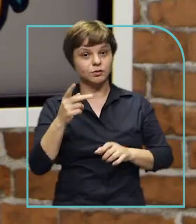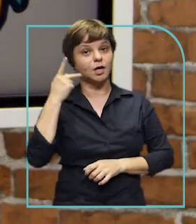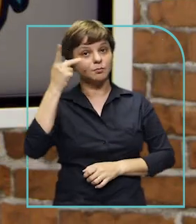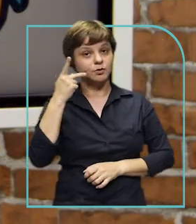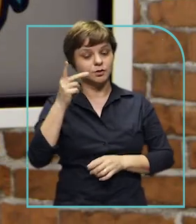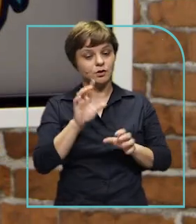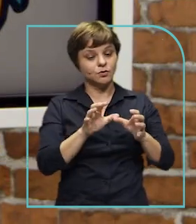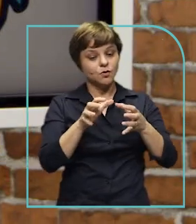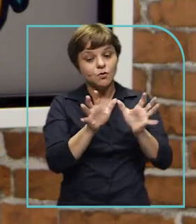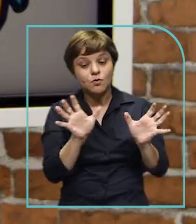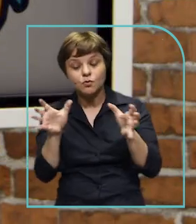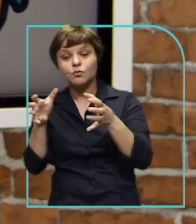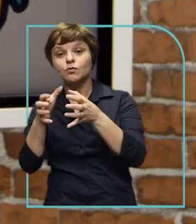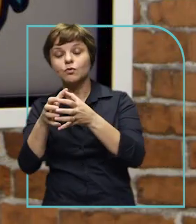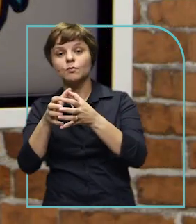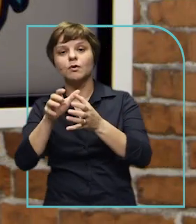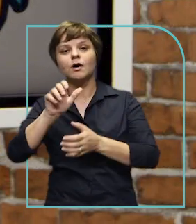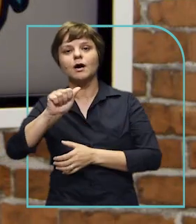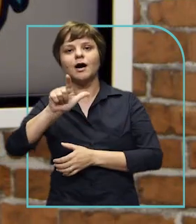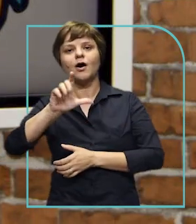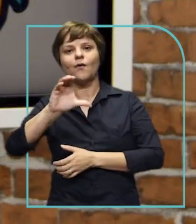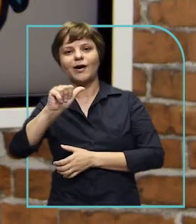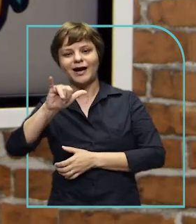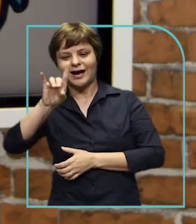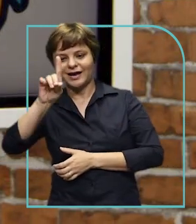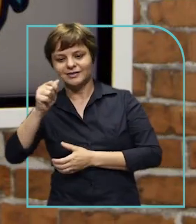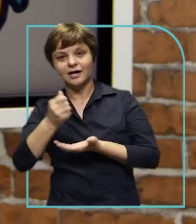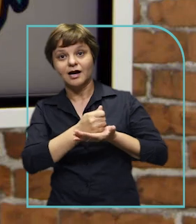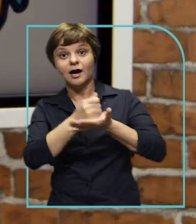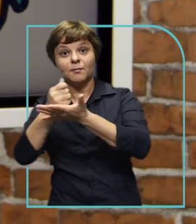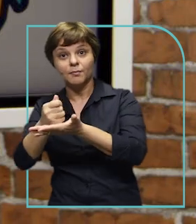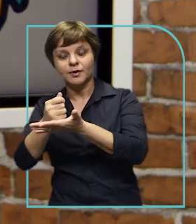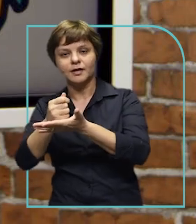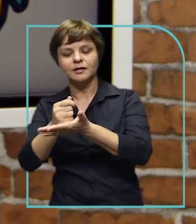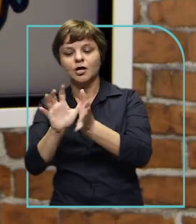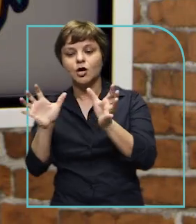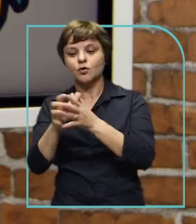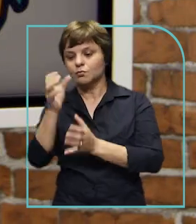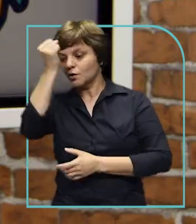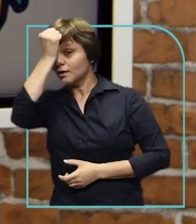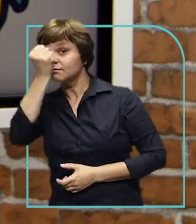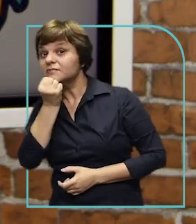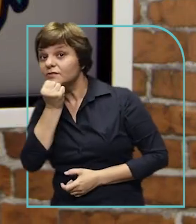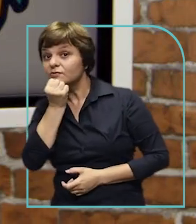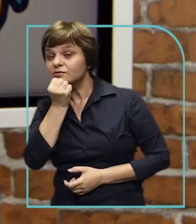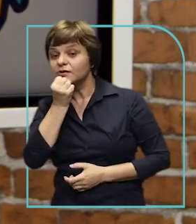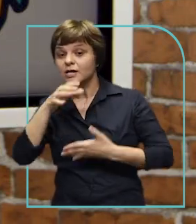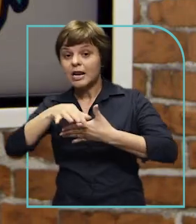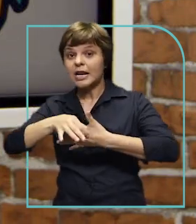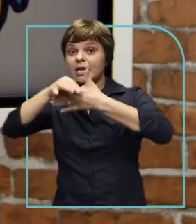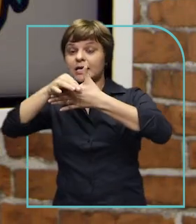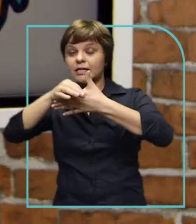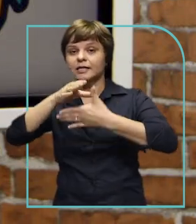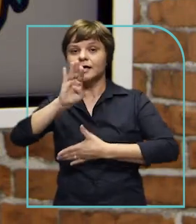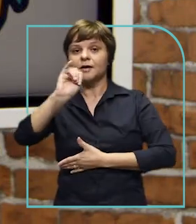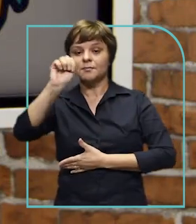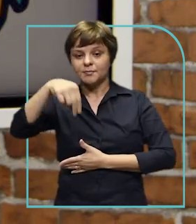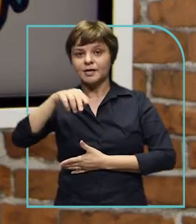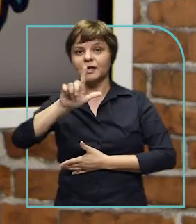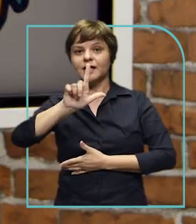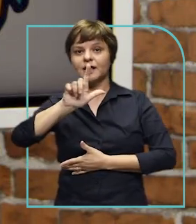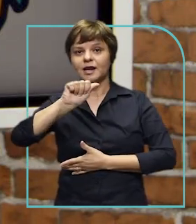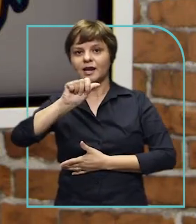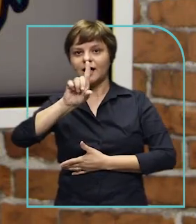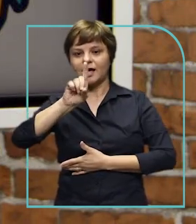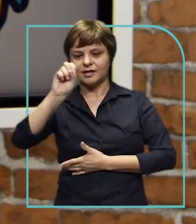com a Al-Qaeda, que foi apoiada pelo Talibã. A Al-Qaeda é aquele grupo terrorista que foi liderado pelo Osama Bin Laden, que